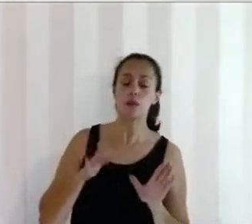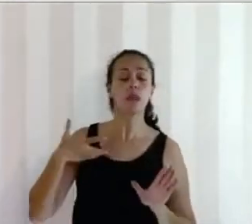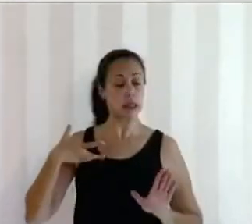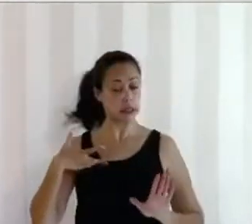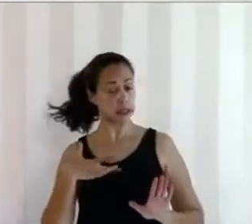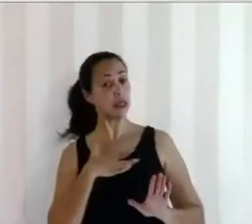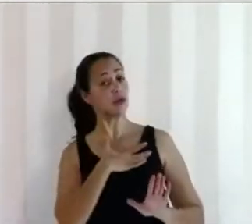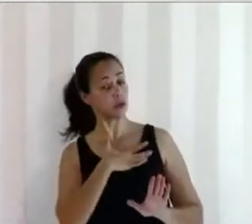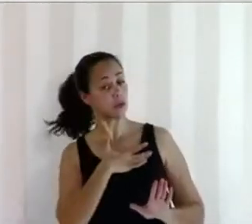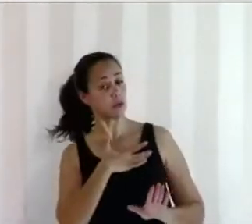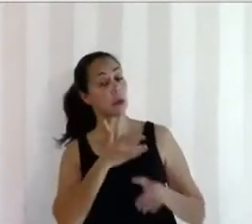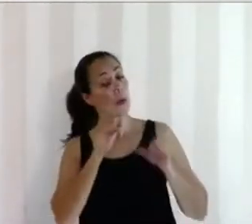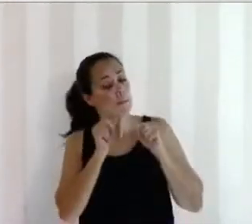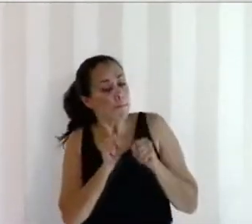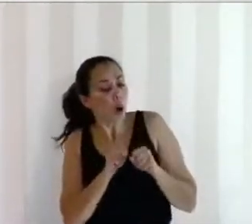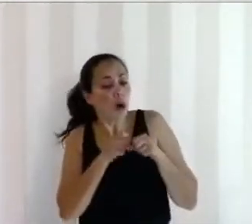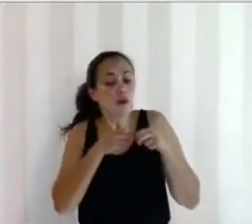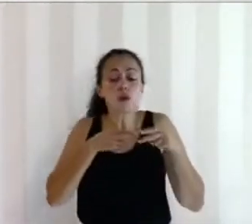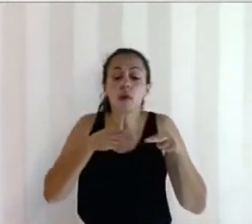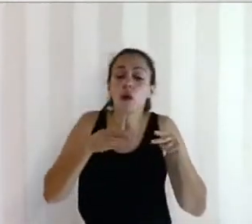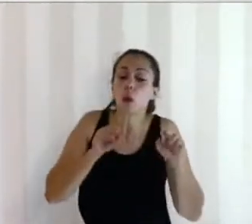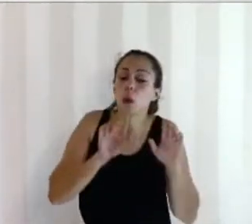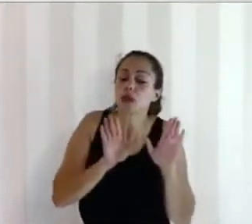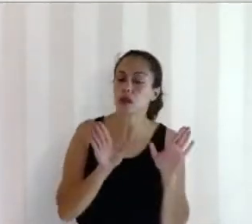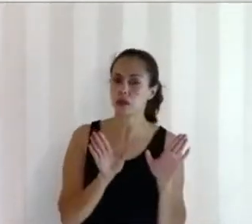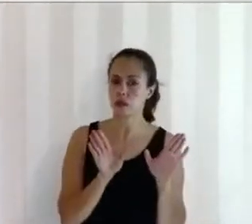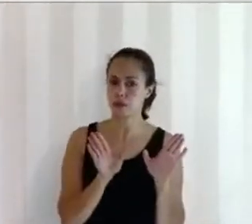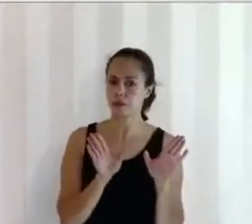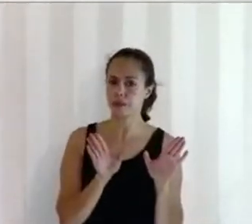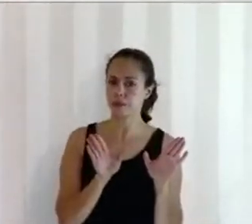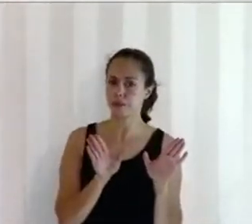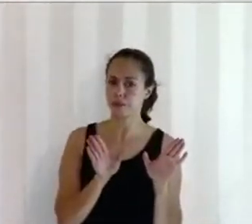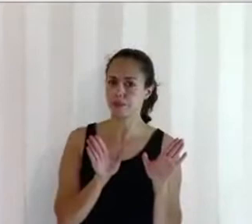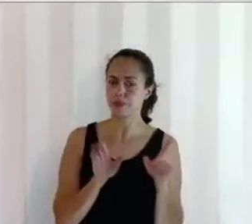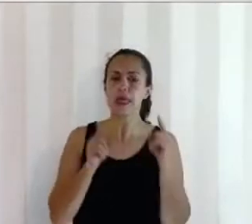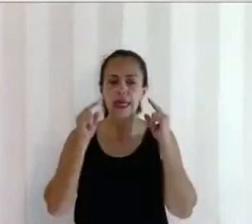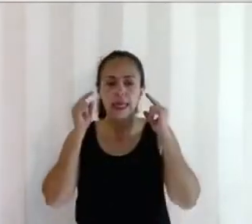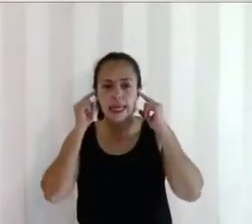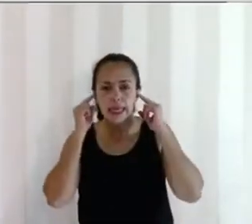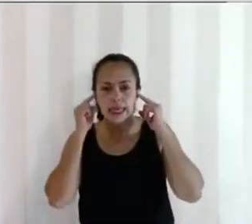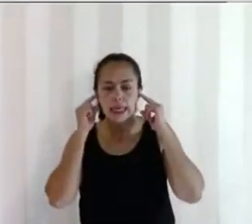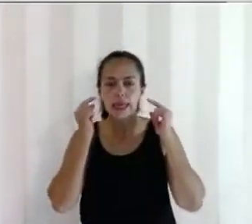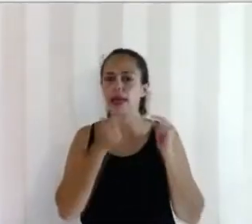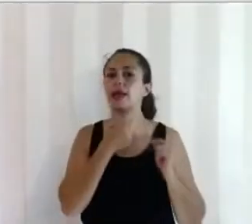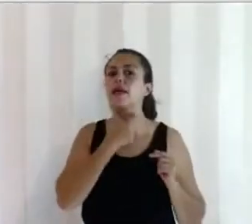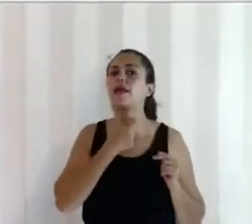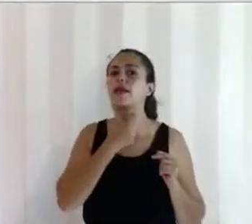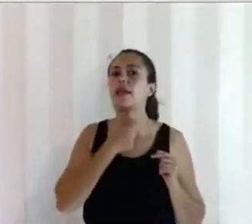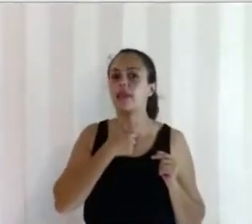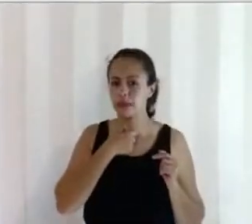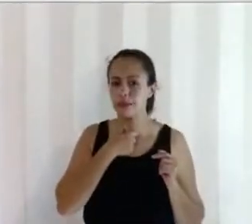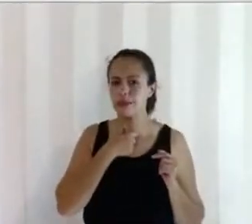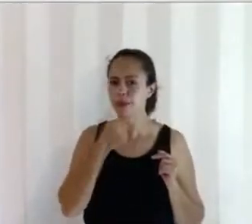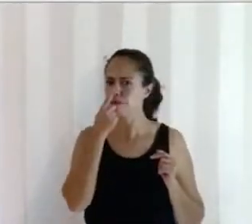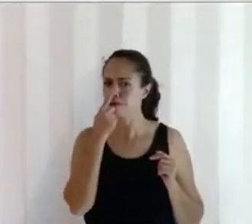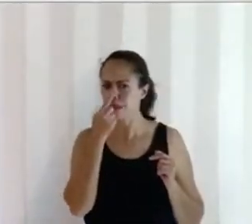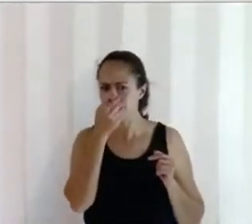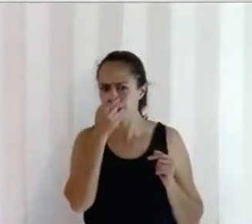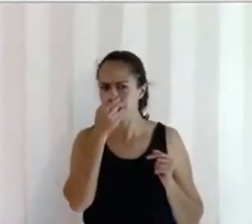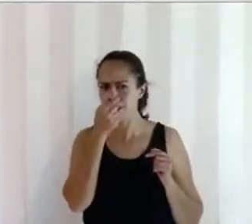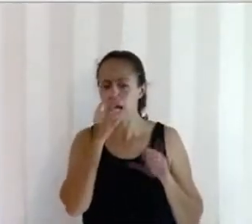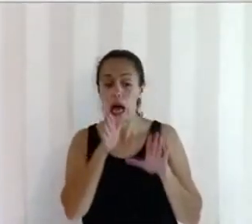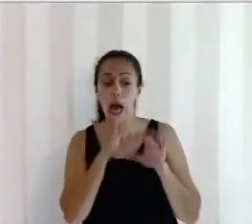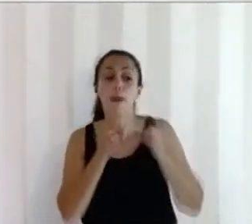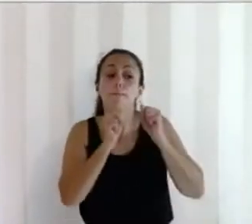coisas relacionadas a nariz, ouvidos e garganta. Mas mesmo assim, havia